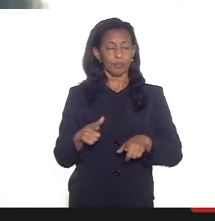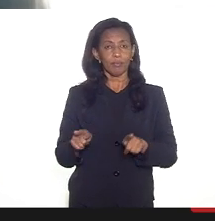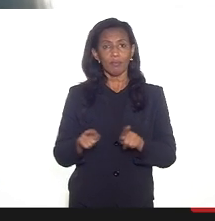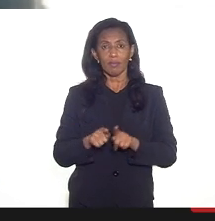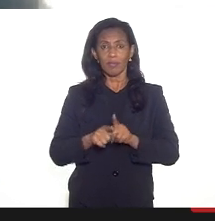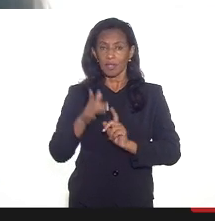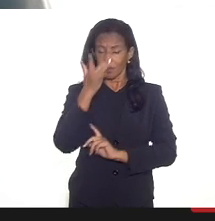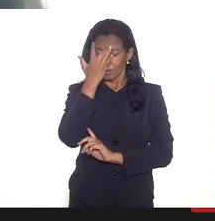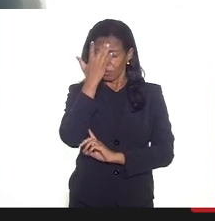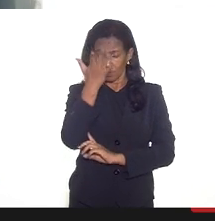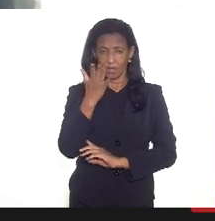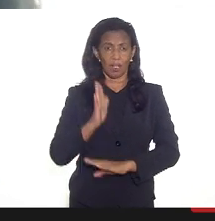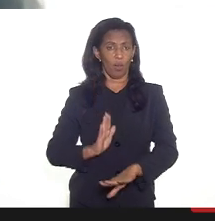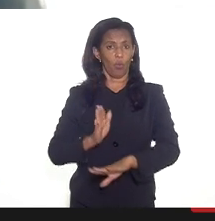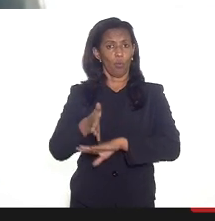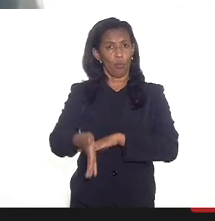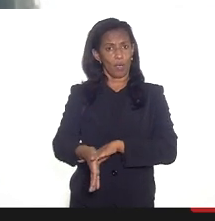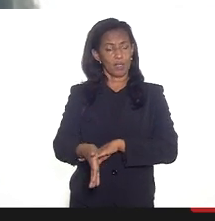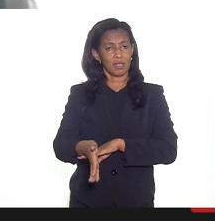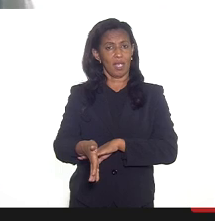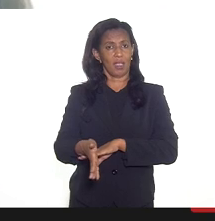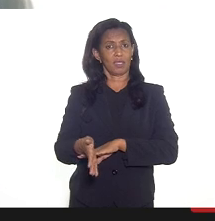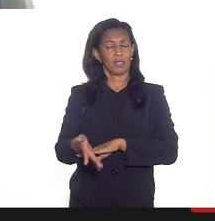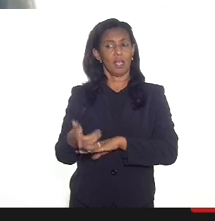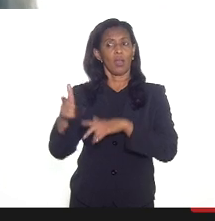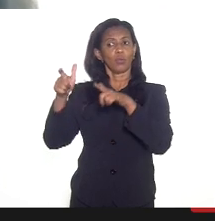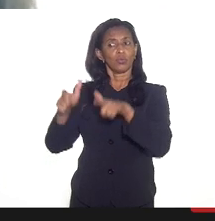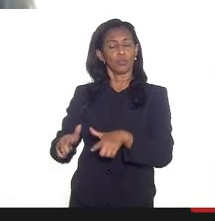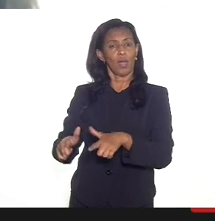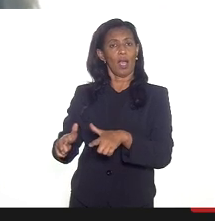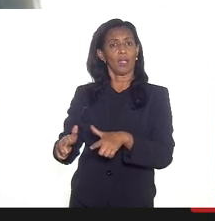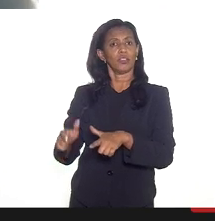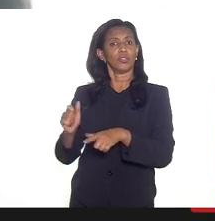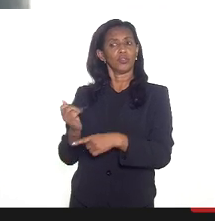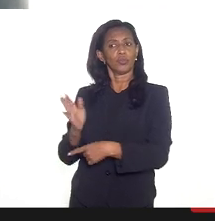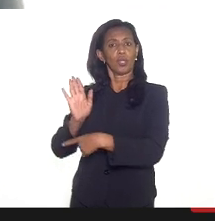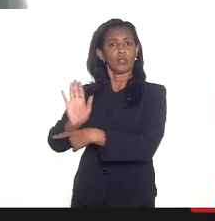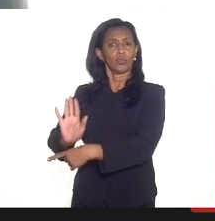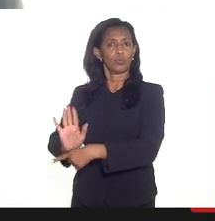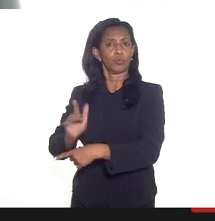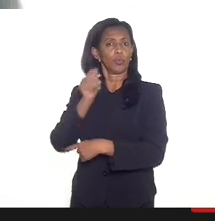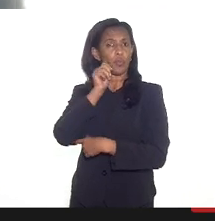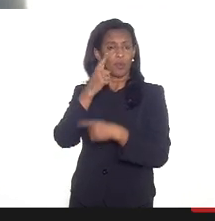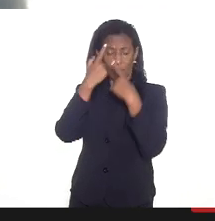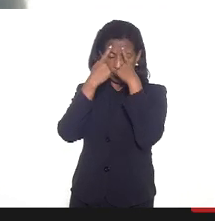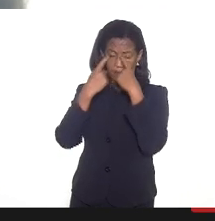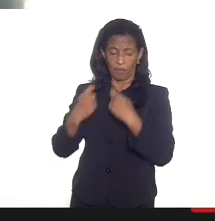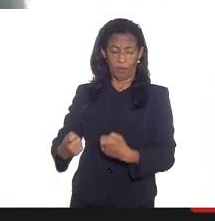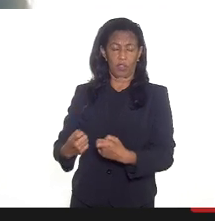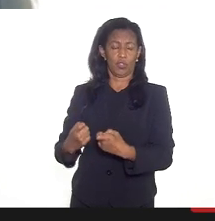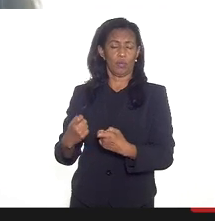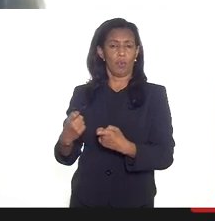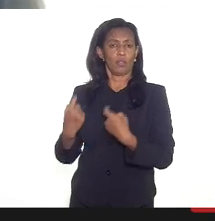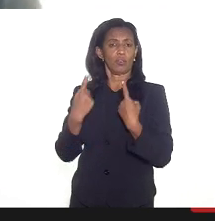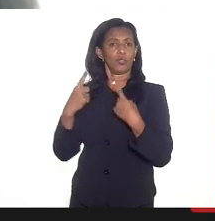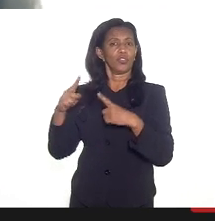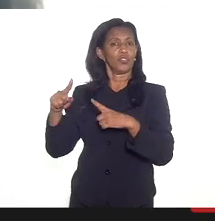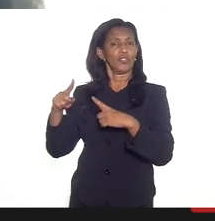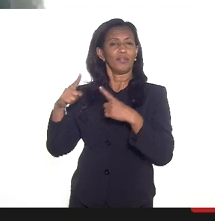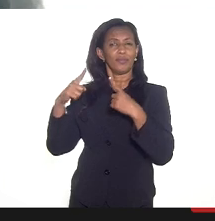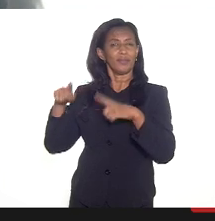facilitar o acesso das mulheres aos benefícios assistenciais, sobretudo às mulheres vítimas de violência doméstica familiar,